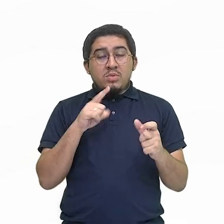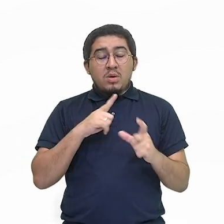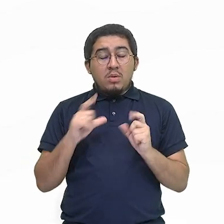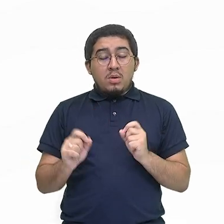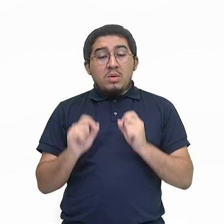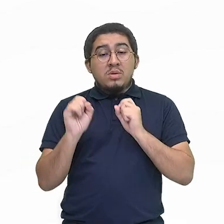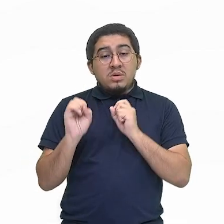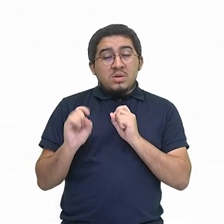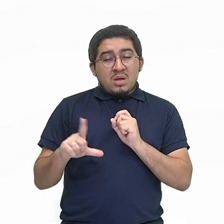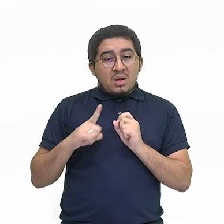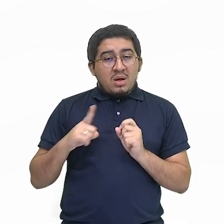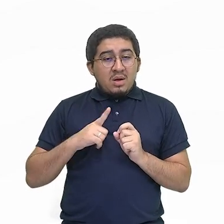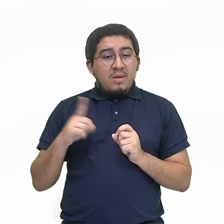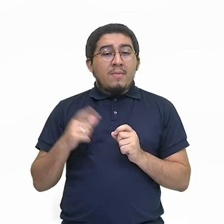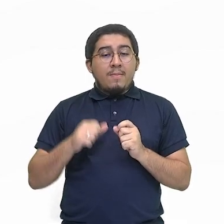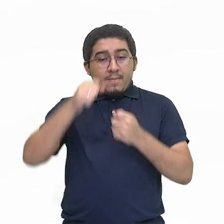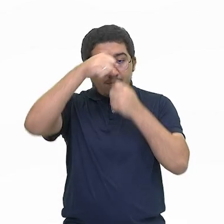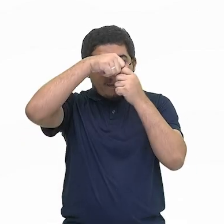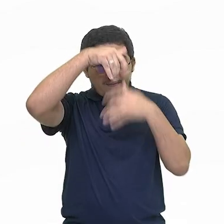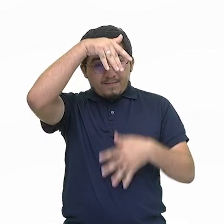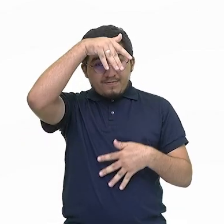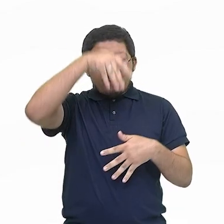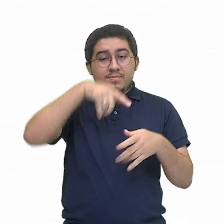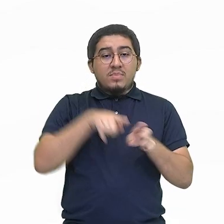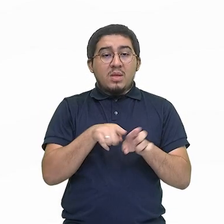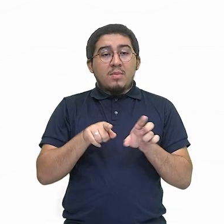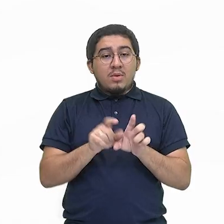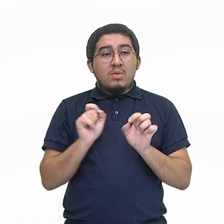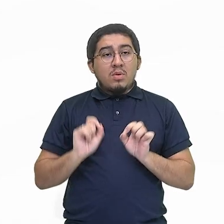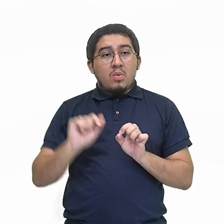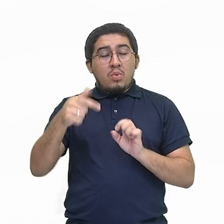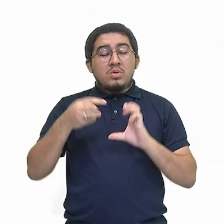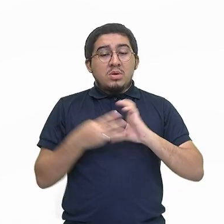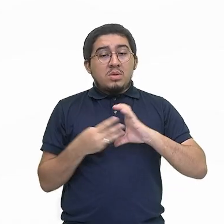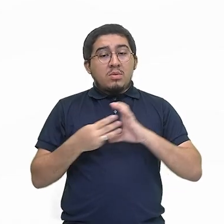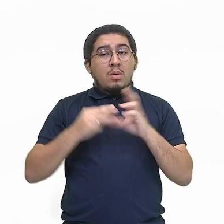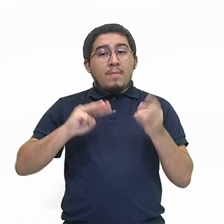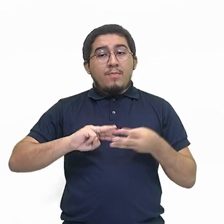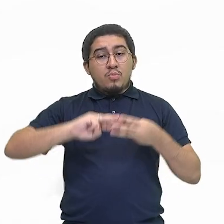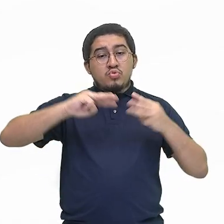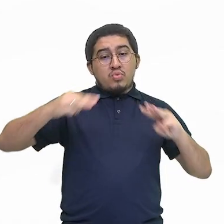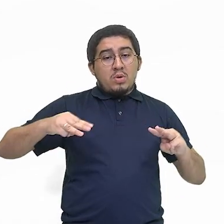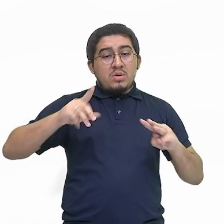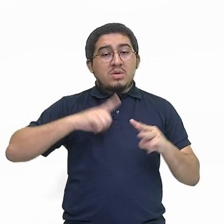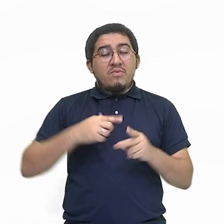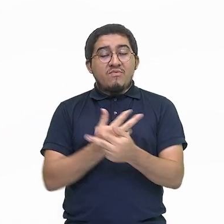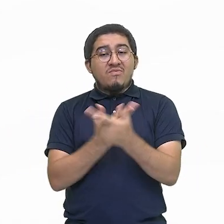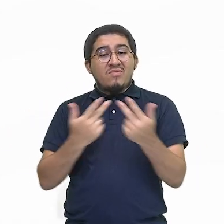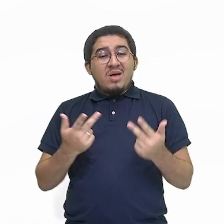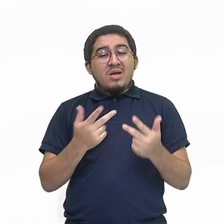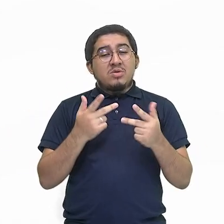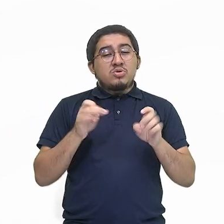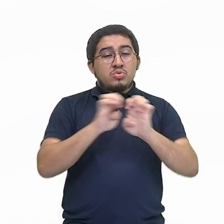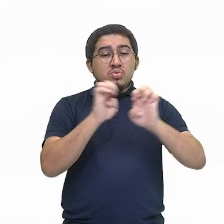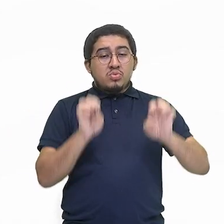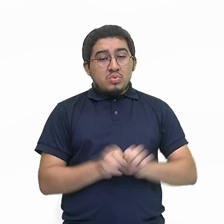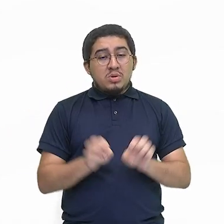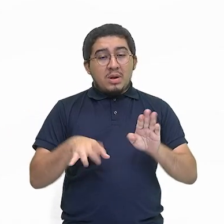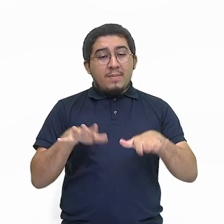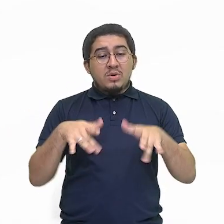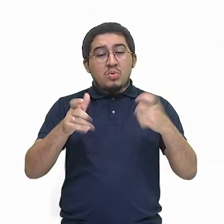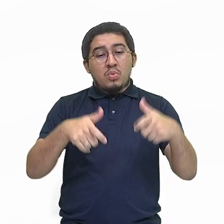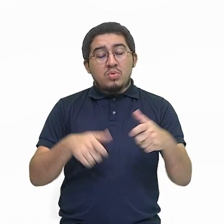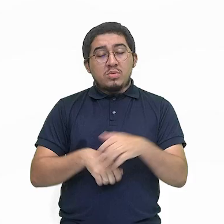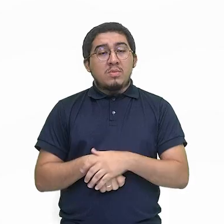do sinal. Temos as células musculares, que apresentam diferentes formatos dependendo de onde elas vão estar atuando, mas